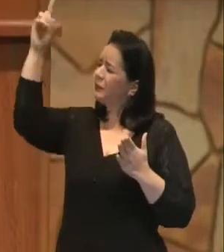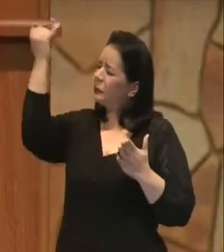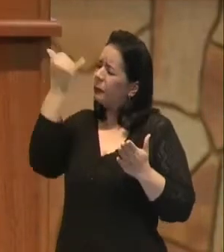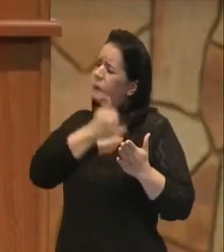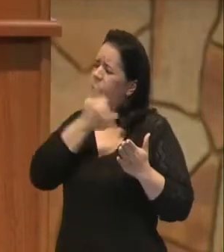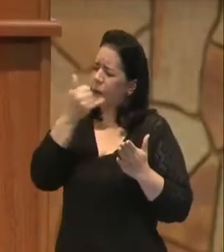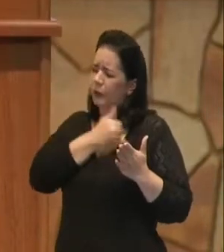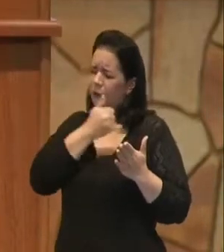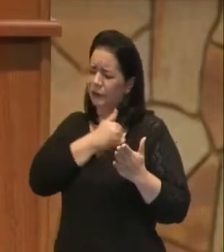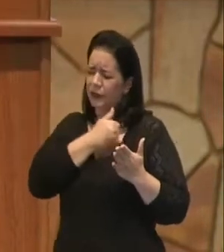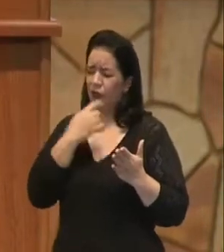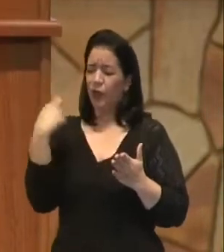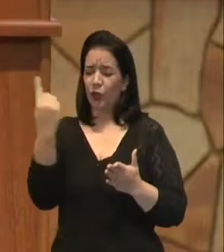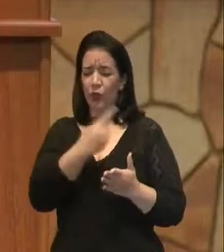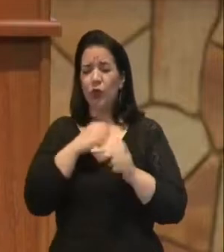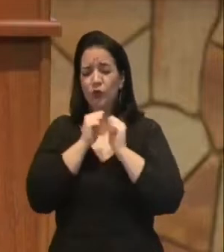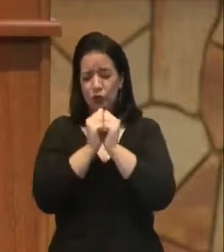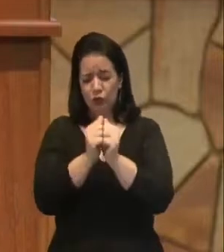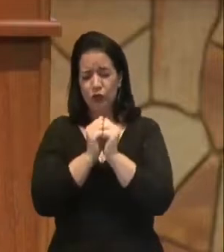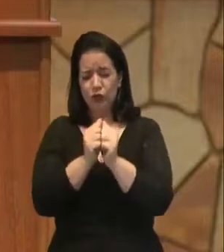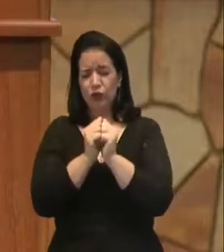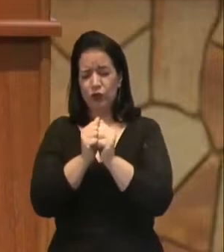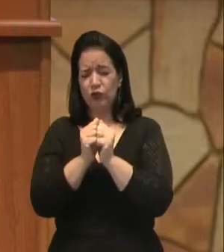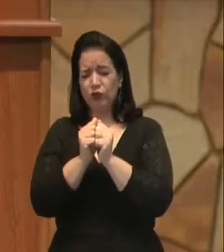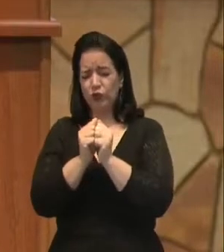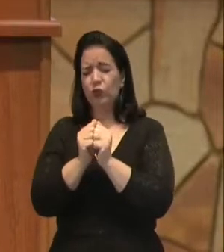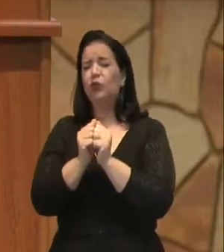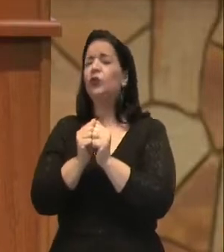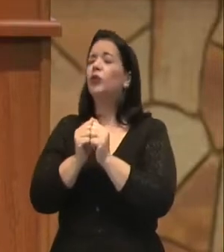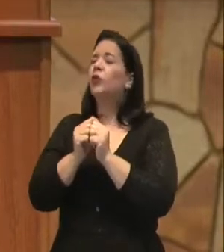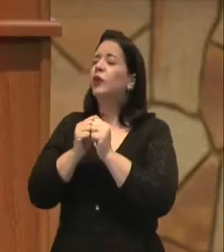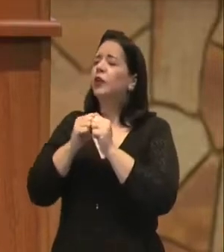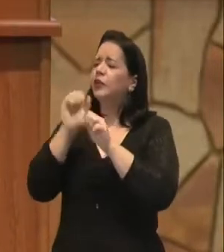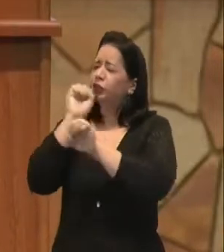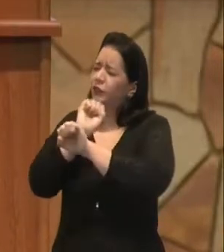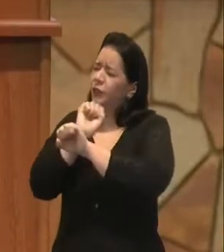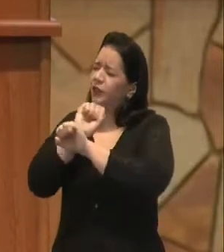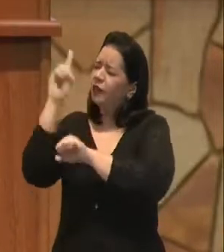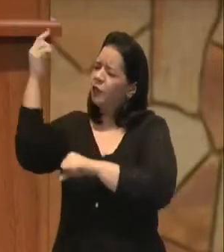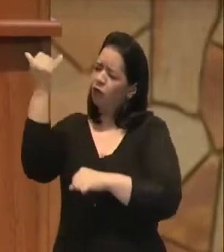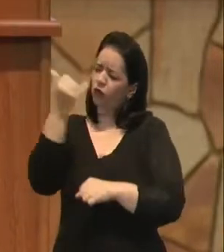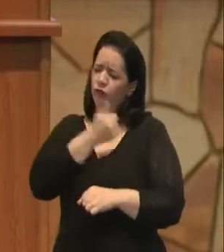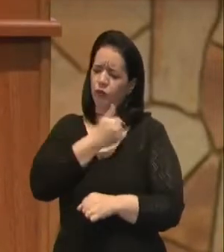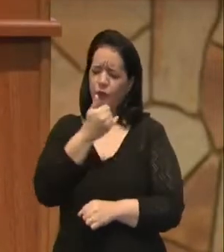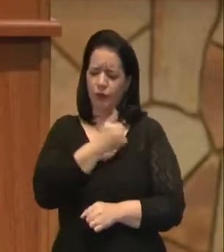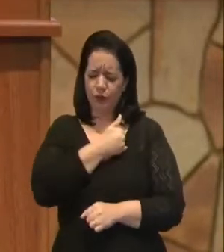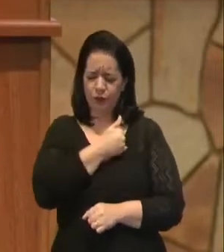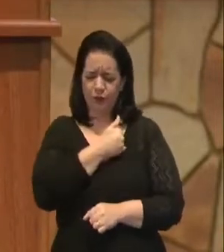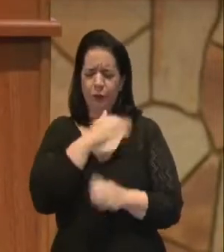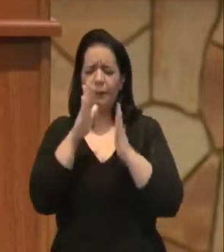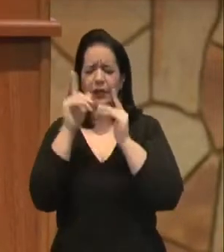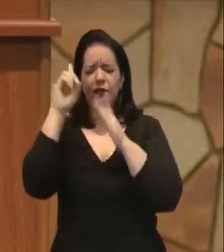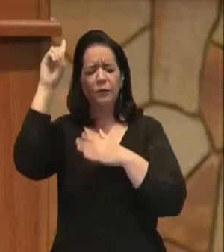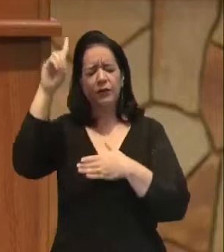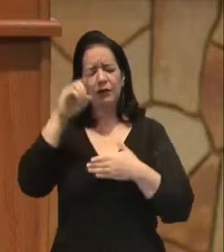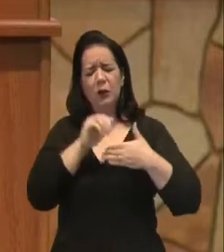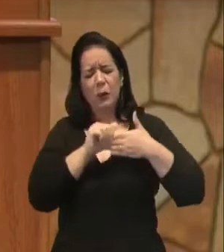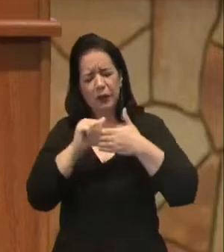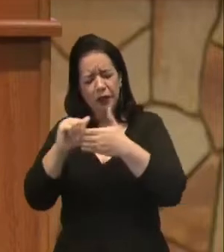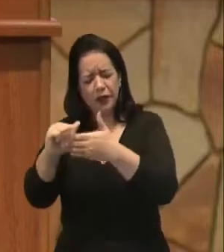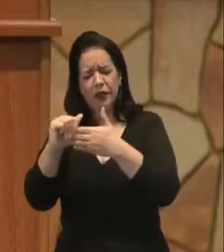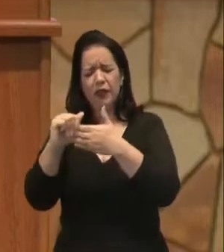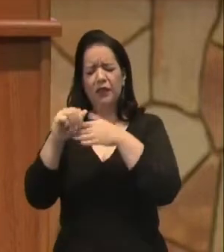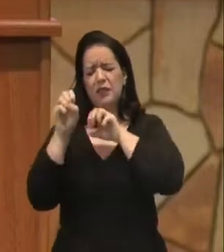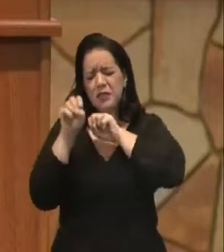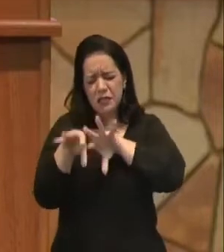a Tua palavra. E nós pedimos, ó Deus, que seja o Senhor mesmo que nos instrua, que nos guie, que